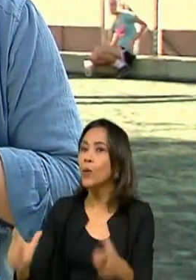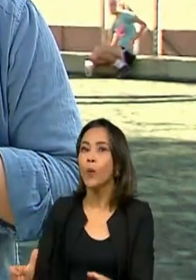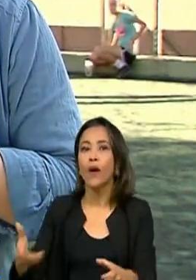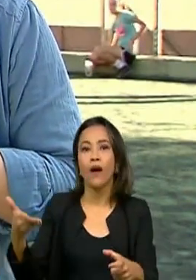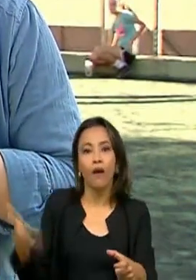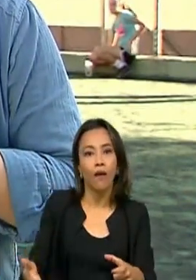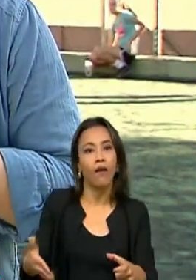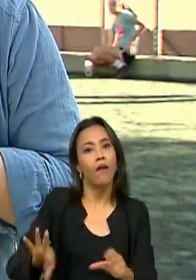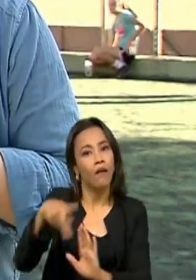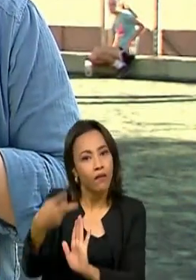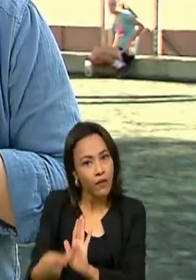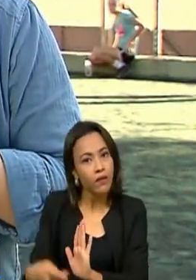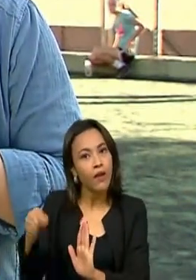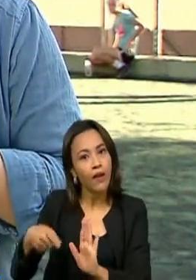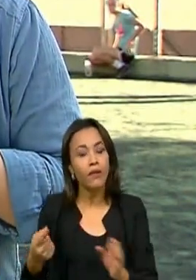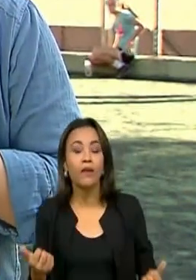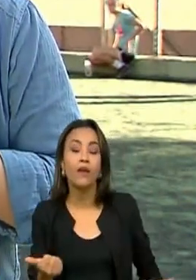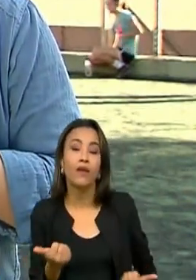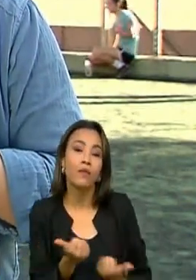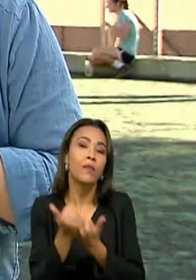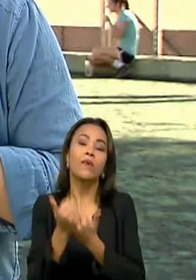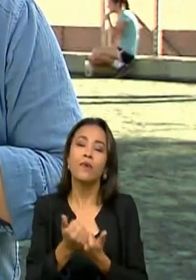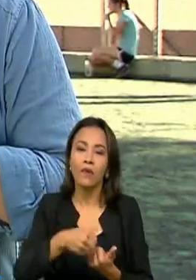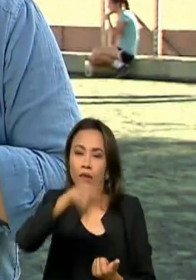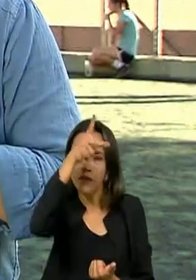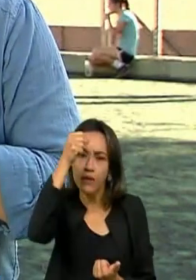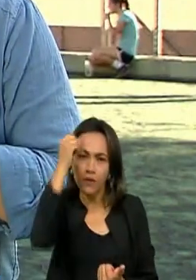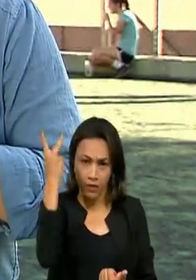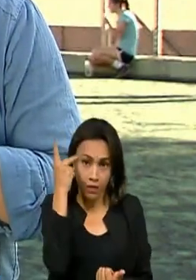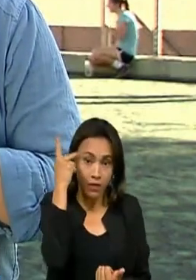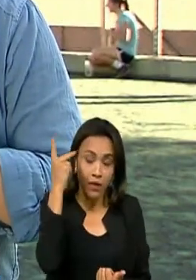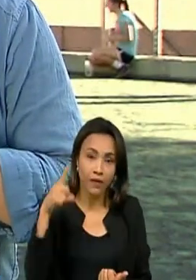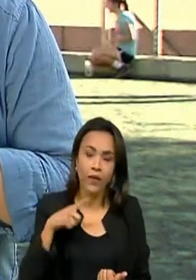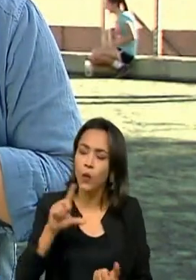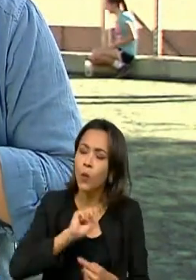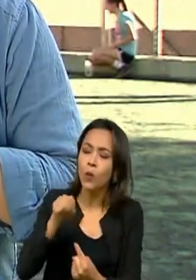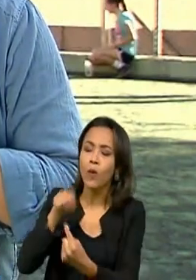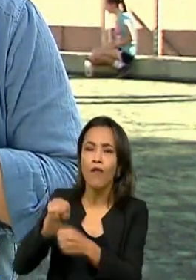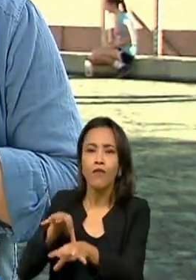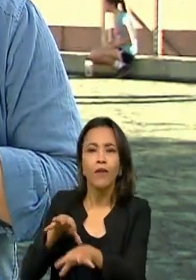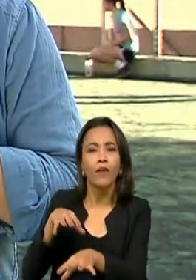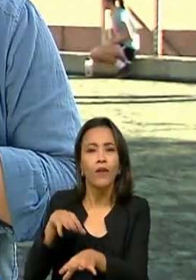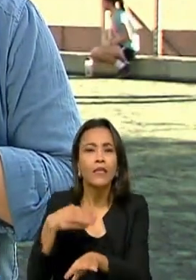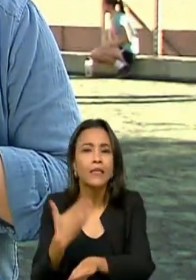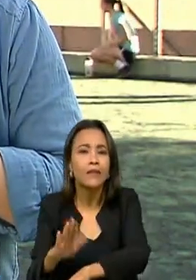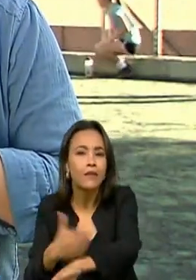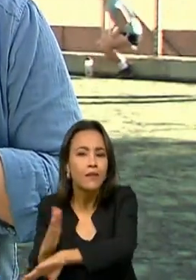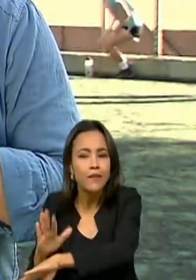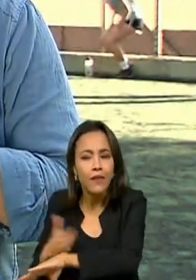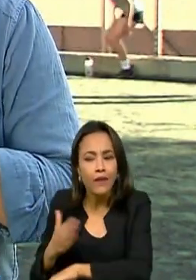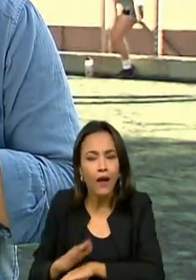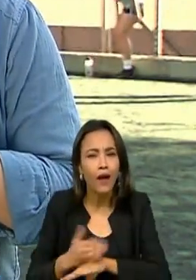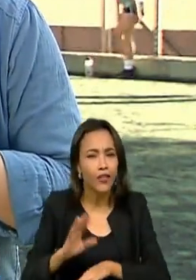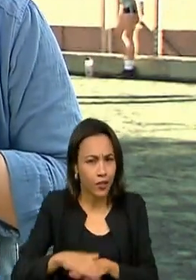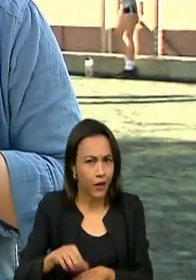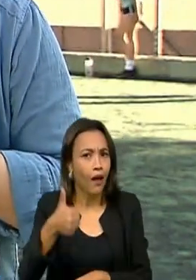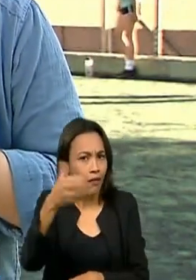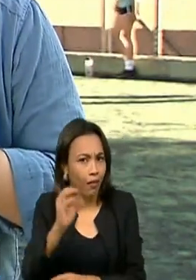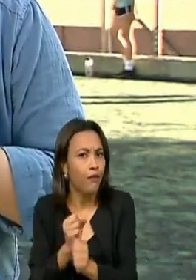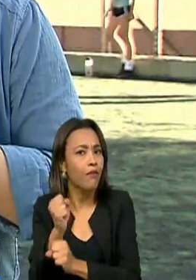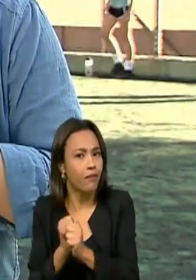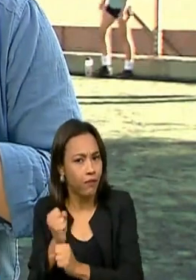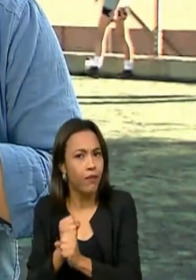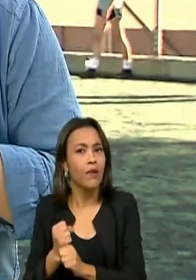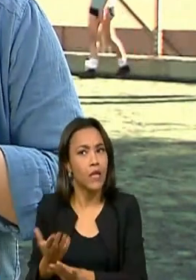projeto desenvolvido junto da Prefeitura de São Paulo atua com a formação há pelo menos uma década. E por muito